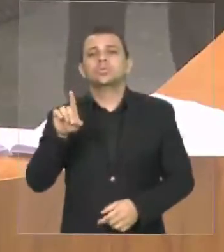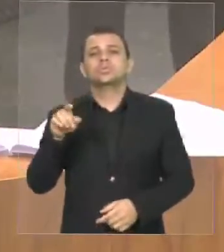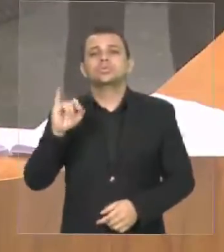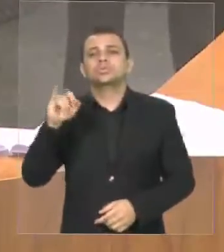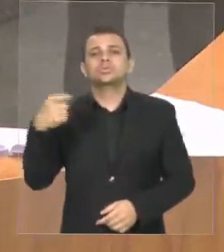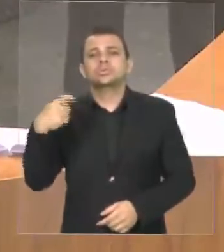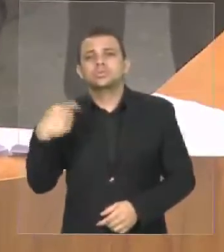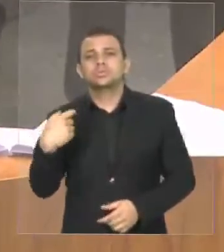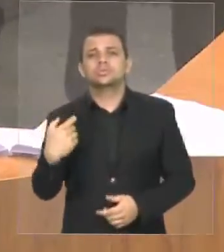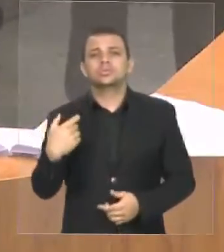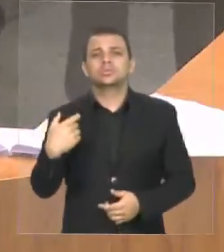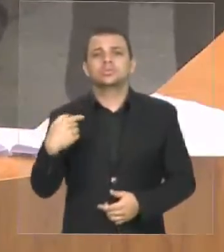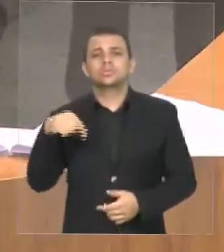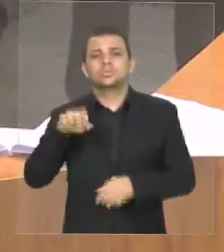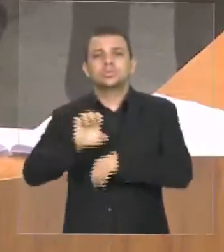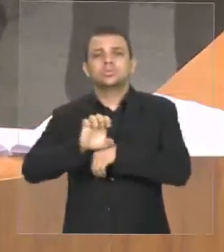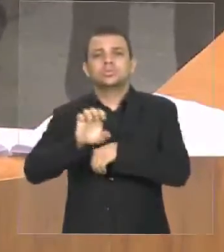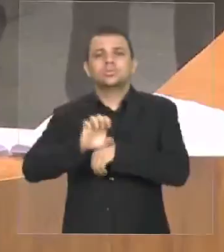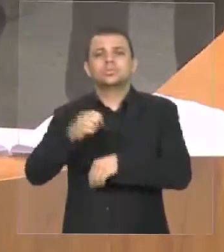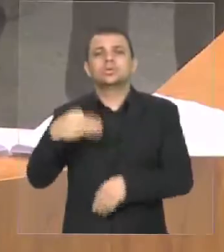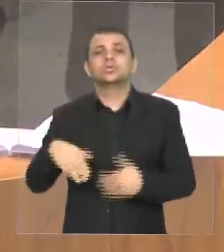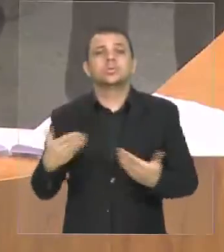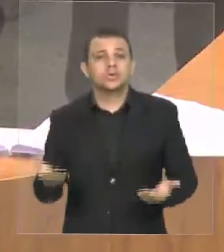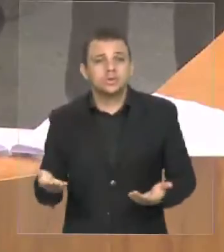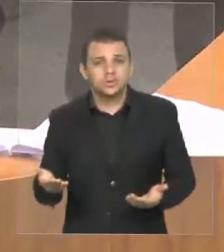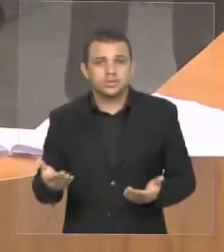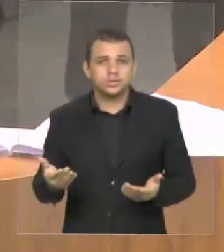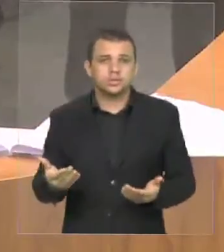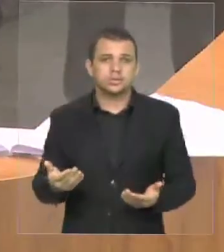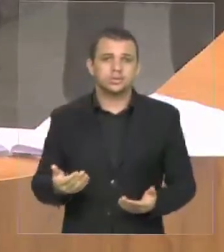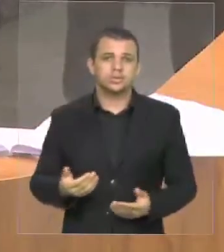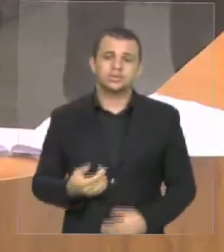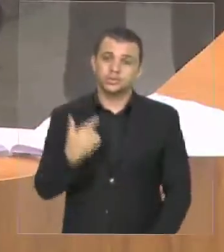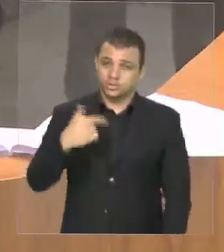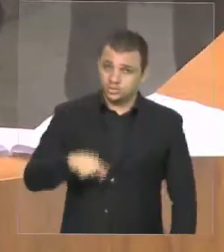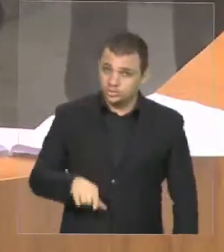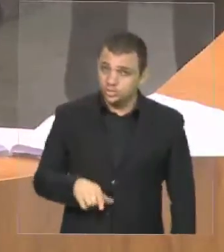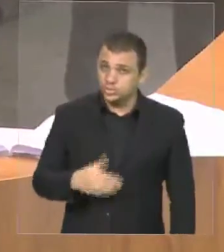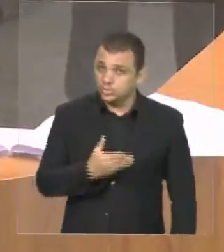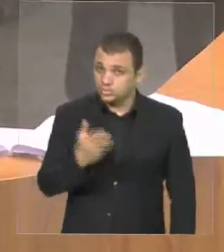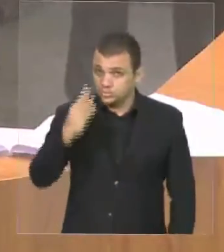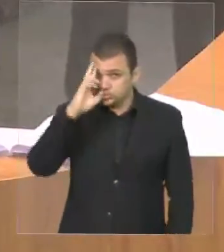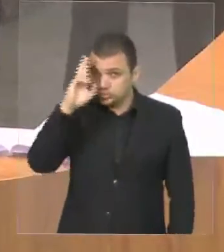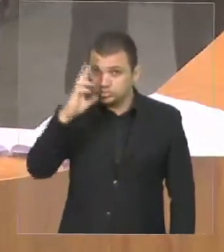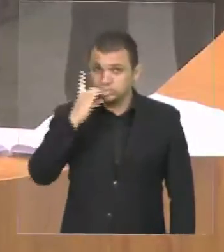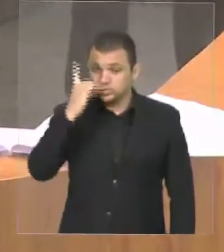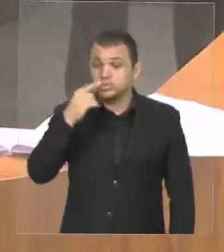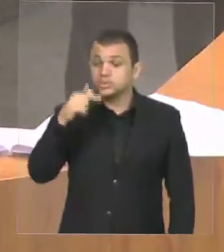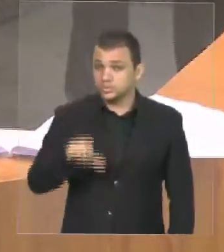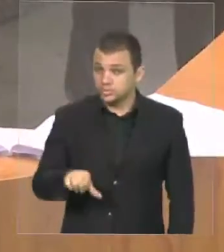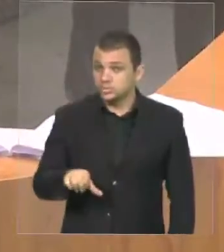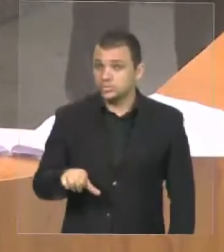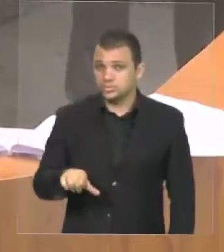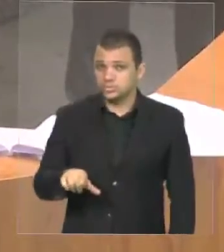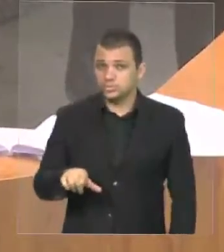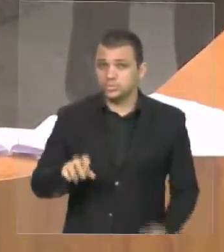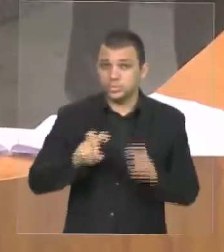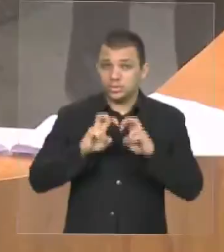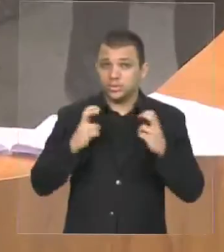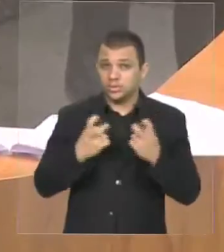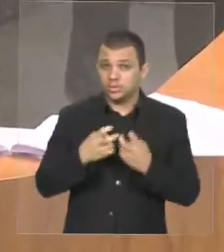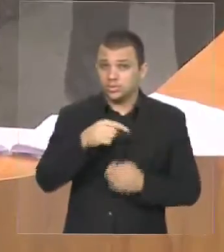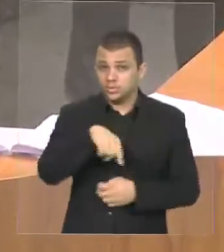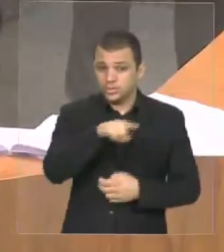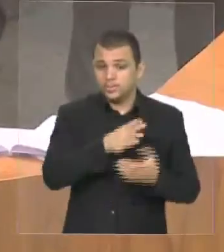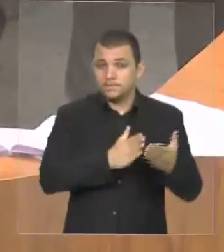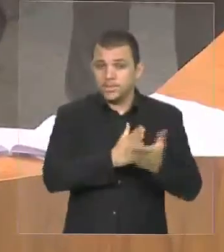Maranhão? Mais uma vez, senhores deputados, senhoras deputadas, e é bom que vocês prestem atenção nisso, as comissões